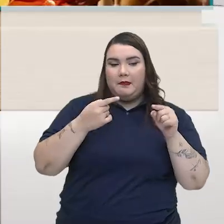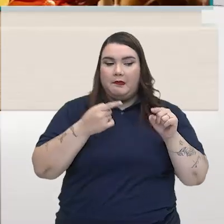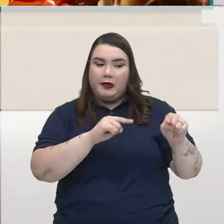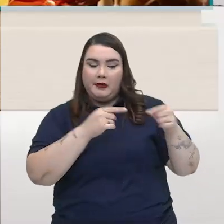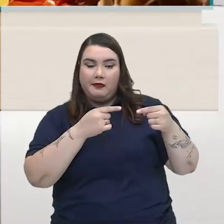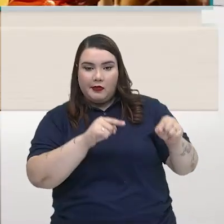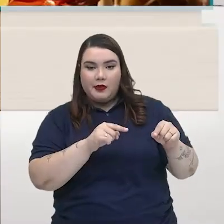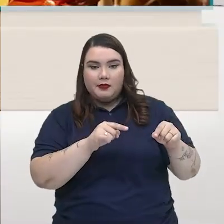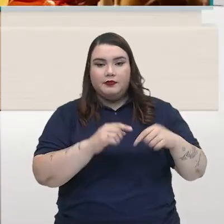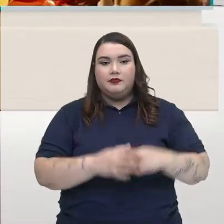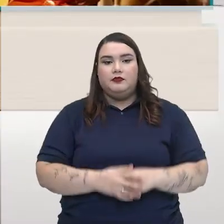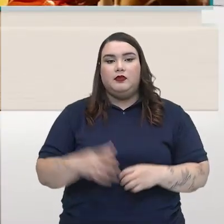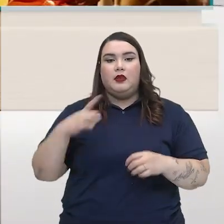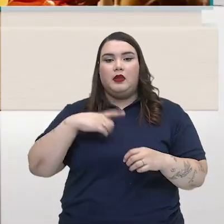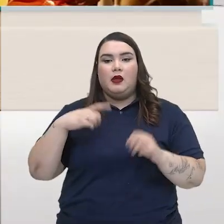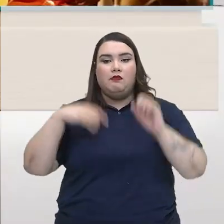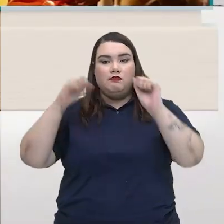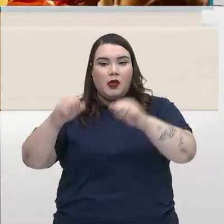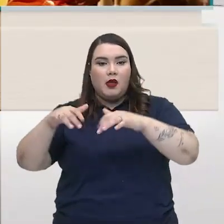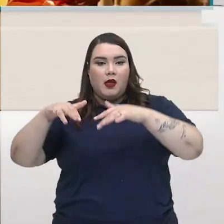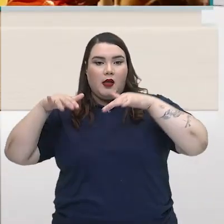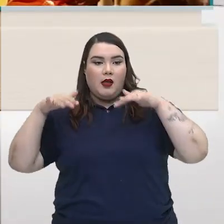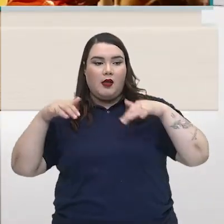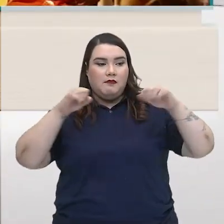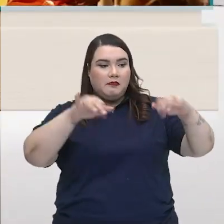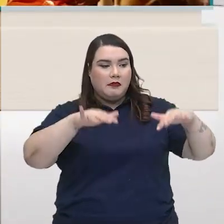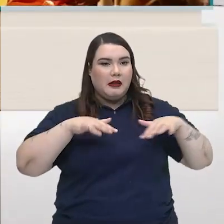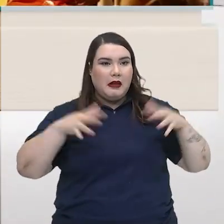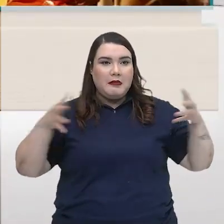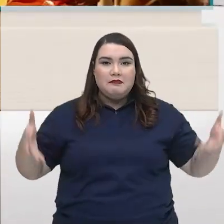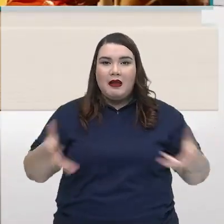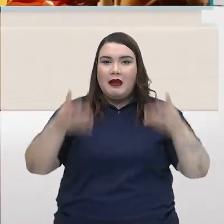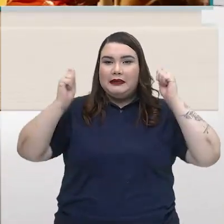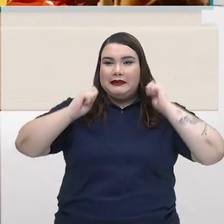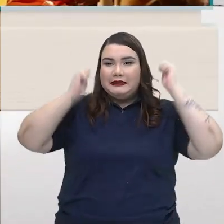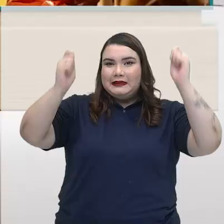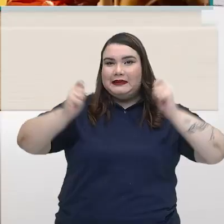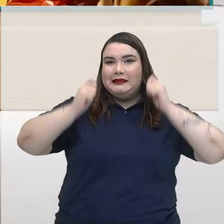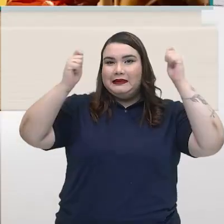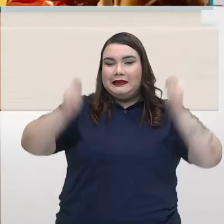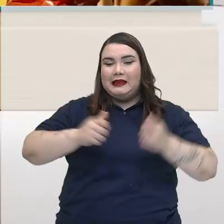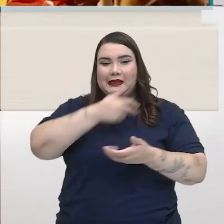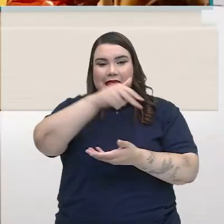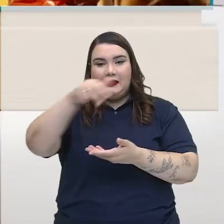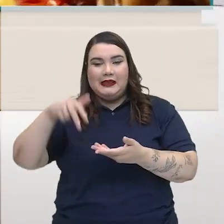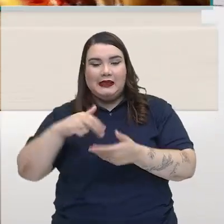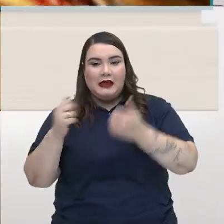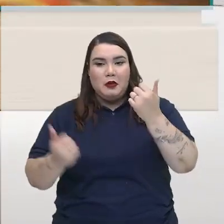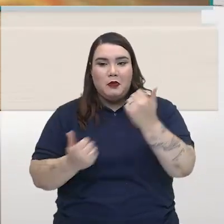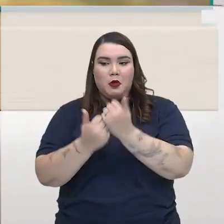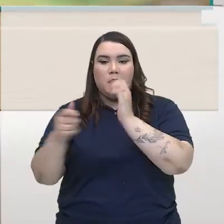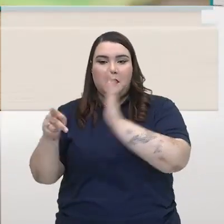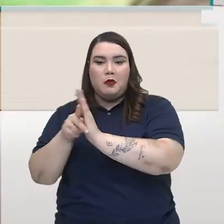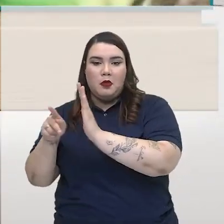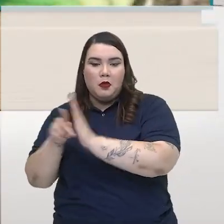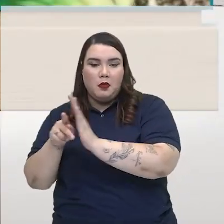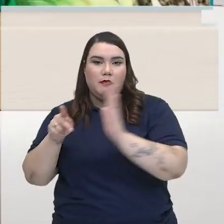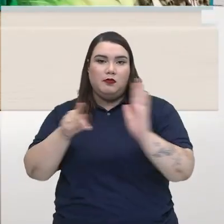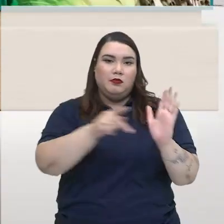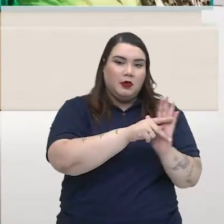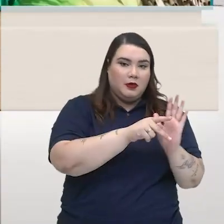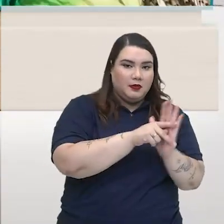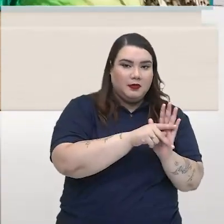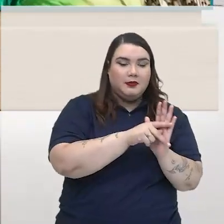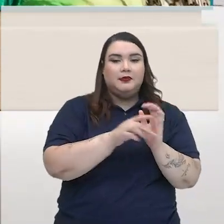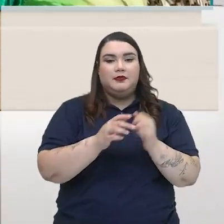temos a galera que dá vida para o festival e apoia os bois aí nas suas apresentações, o item